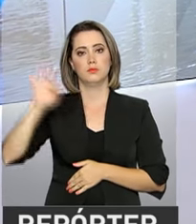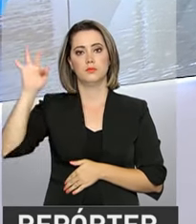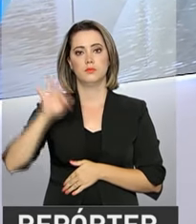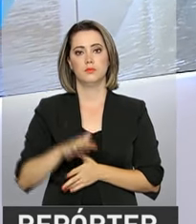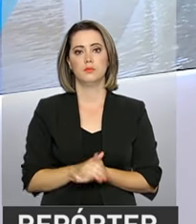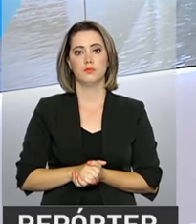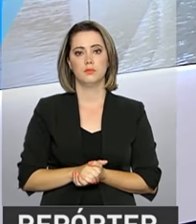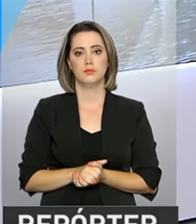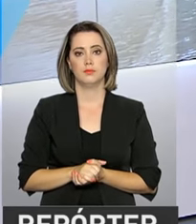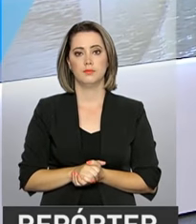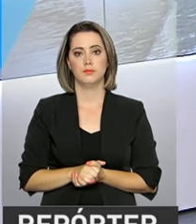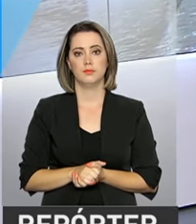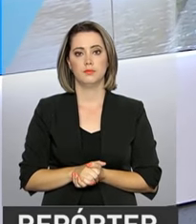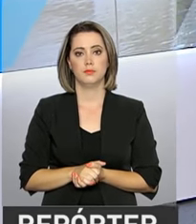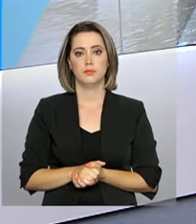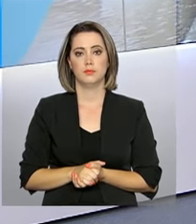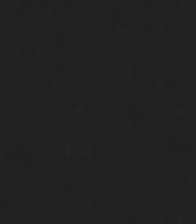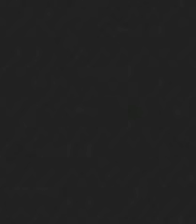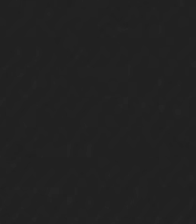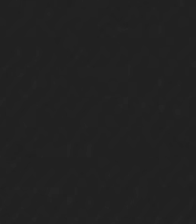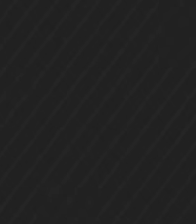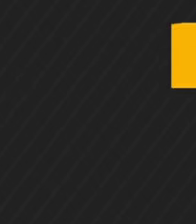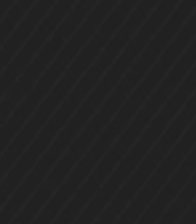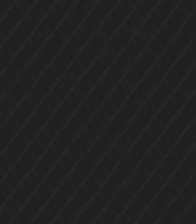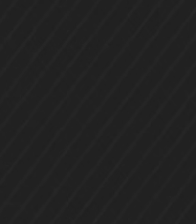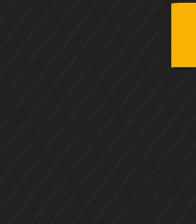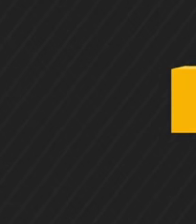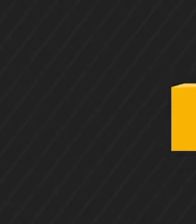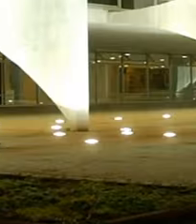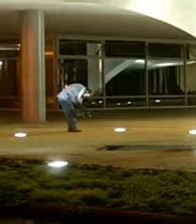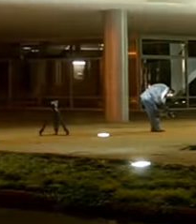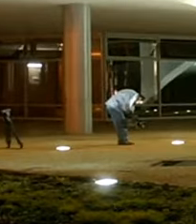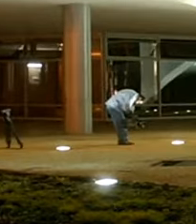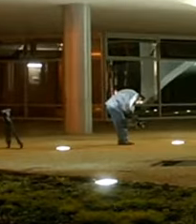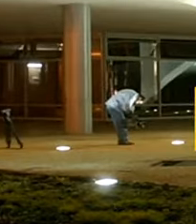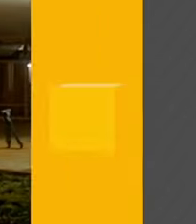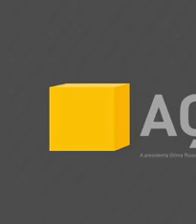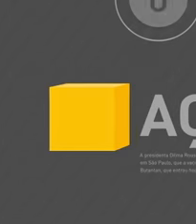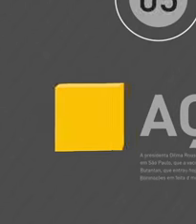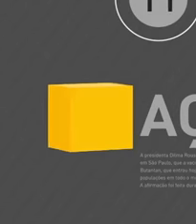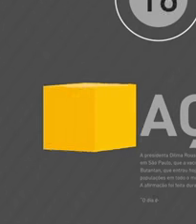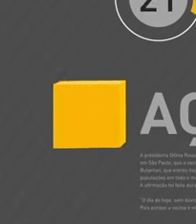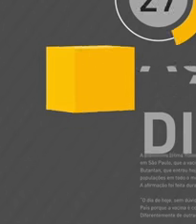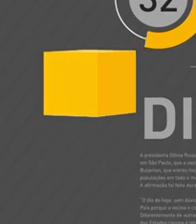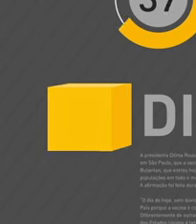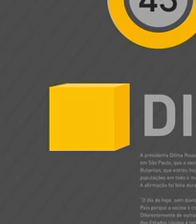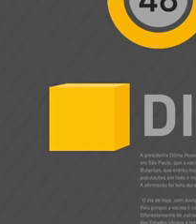TV do Governo Federal. We'll be right back.